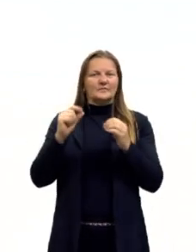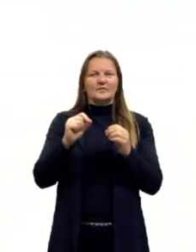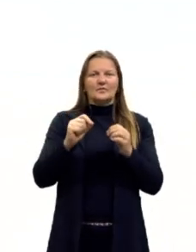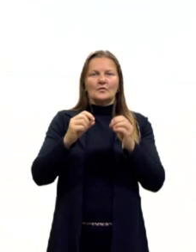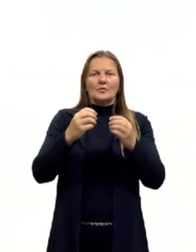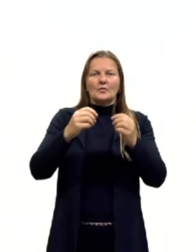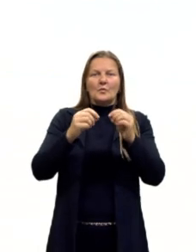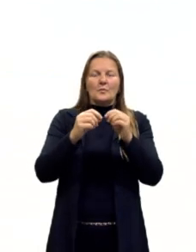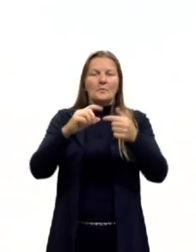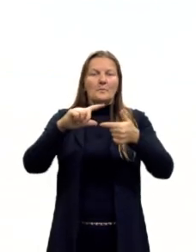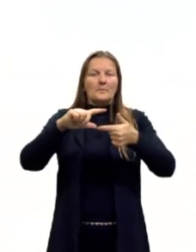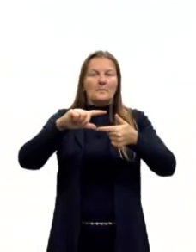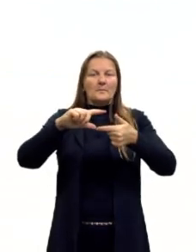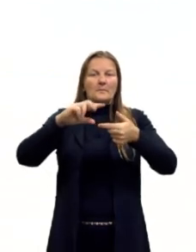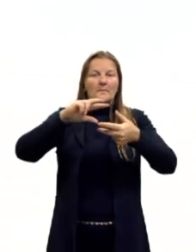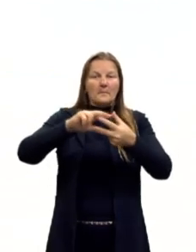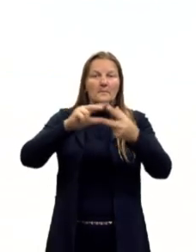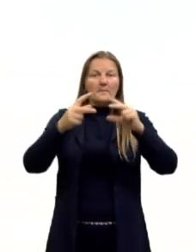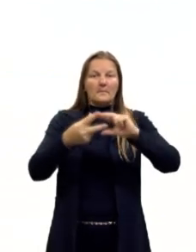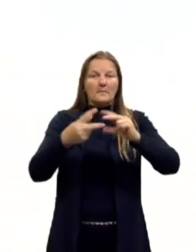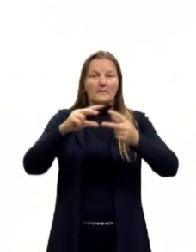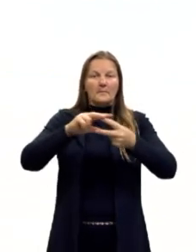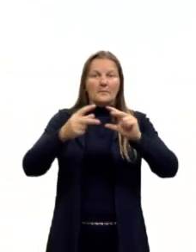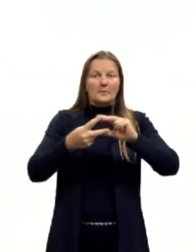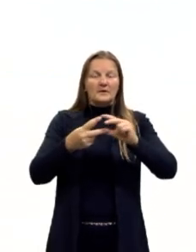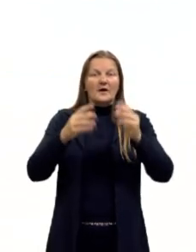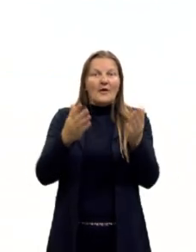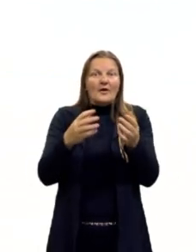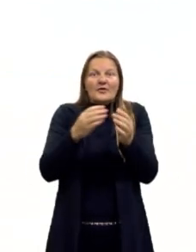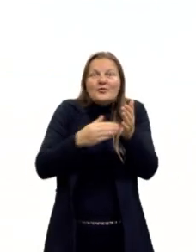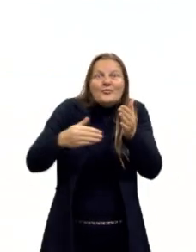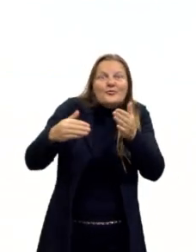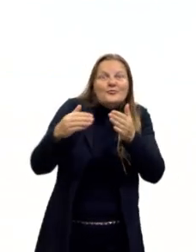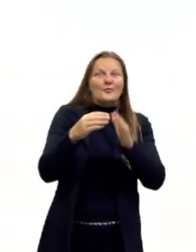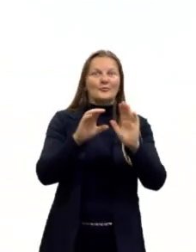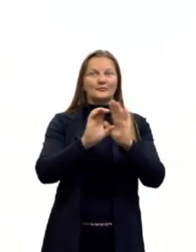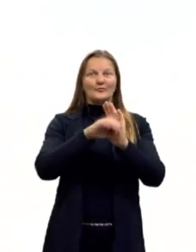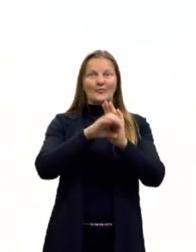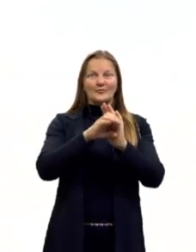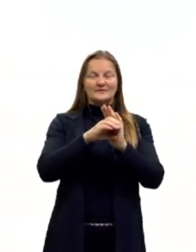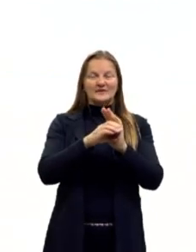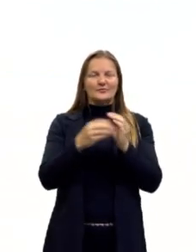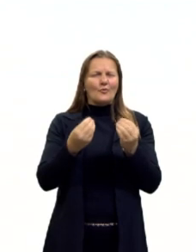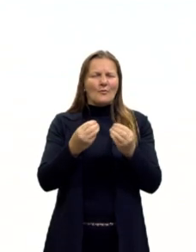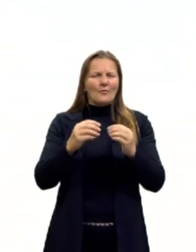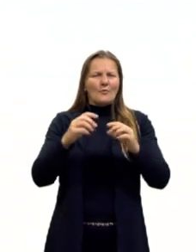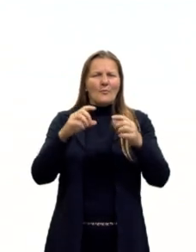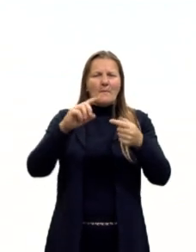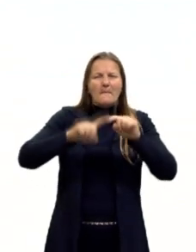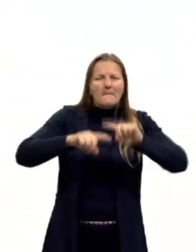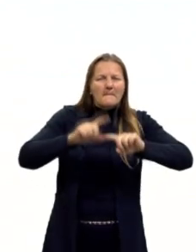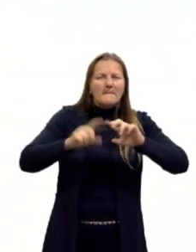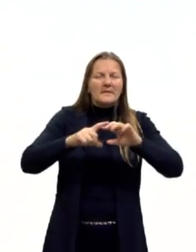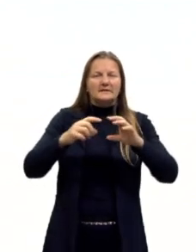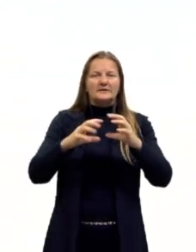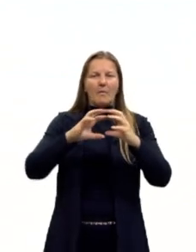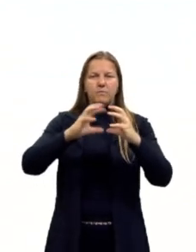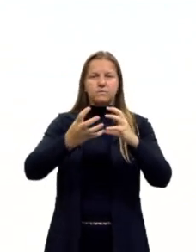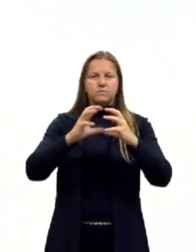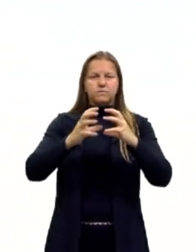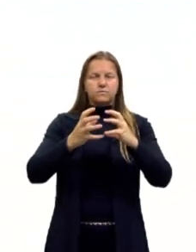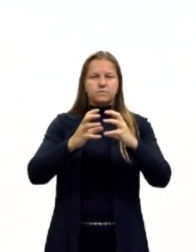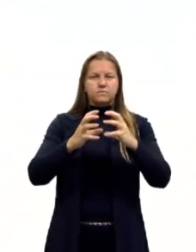né os poliedros e agora nós vamos entrar em todo o conceito então de um corpo redondo ele é um